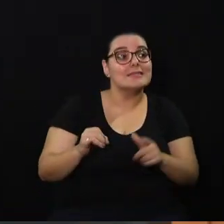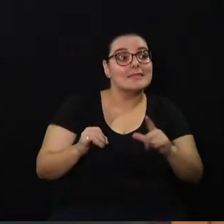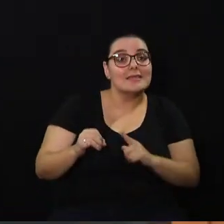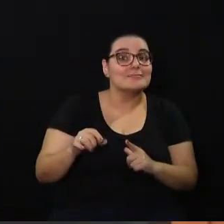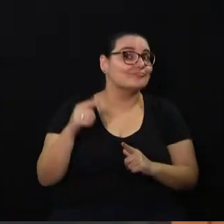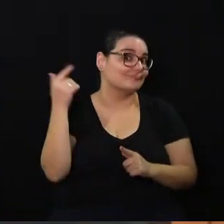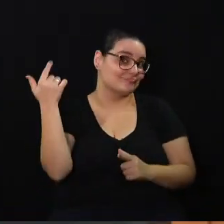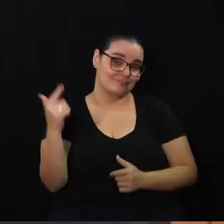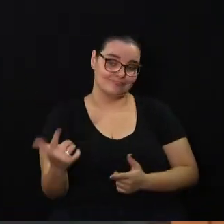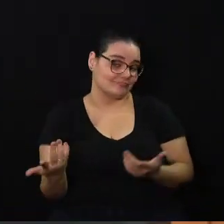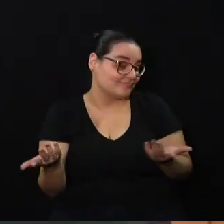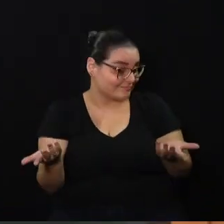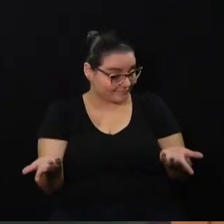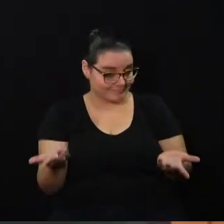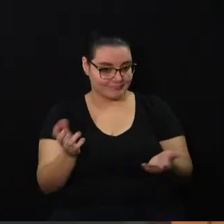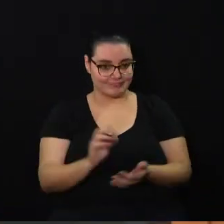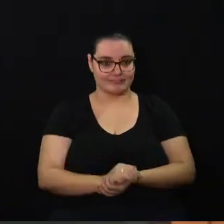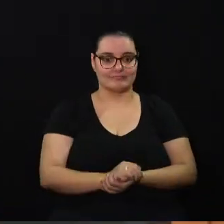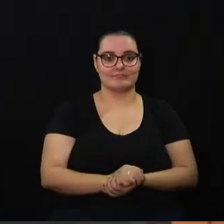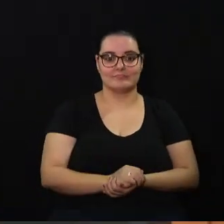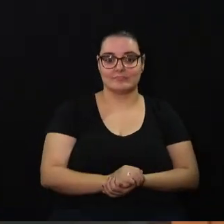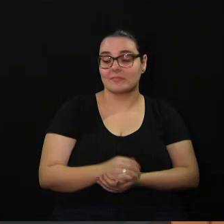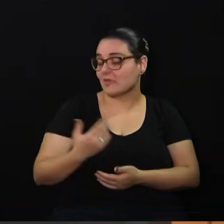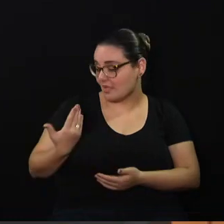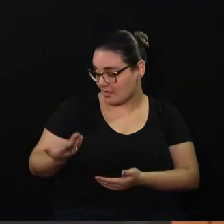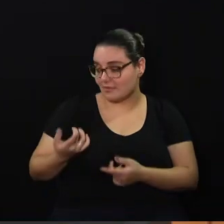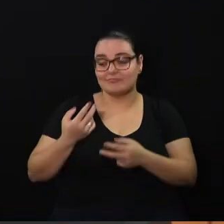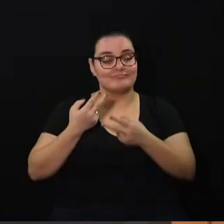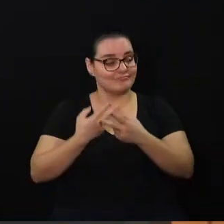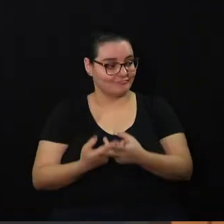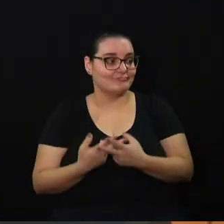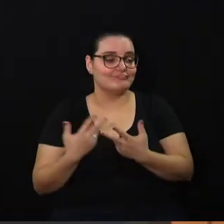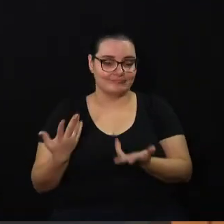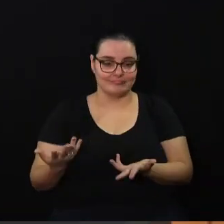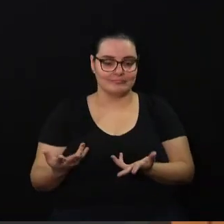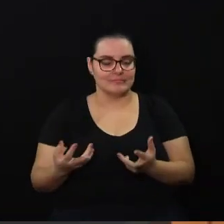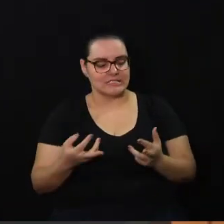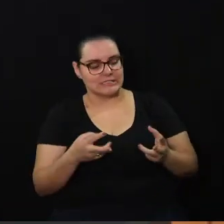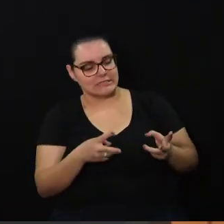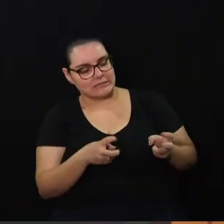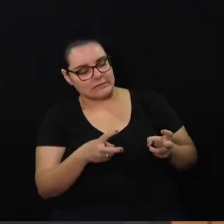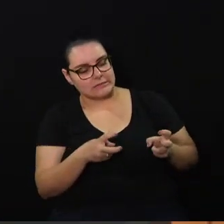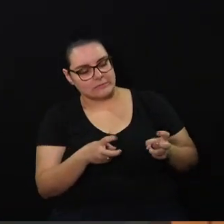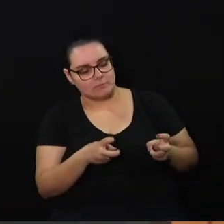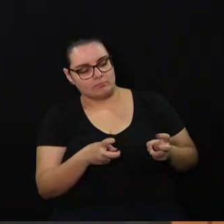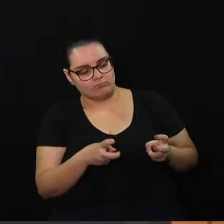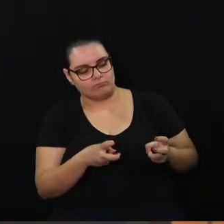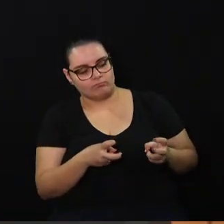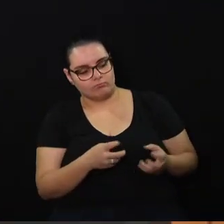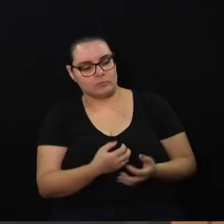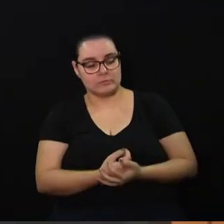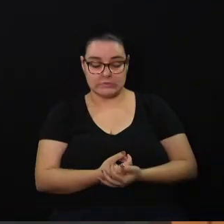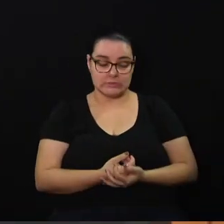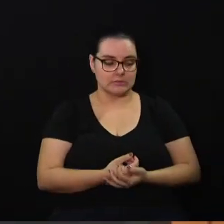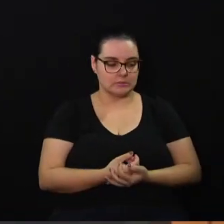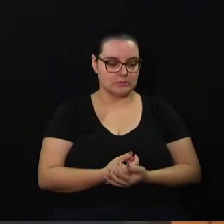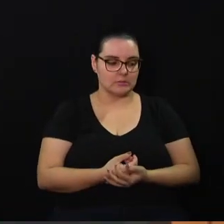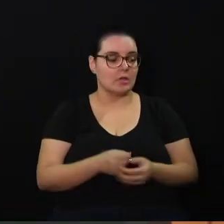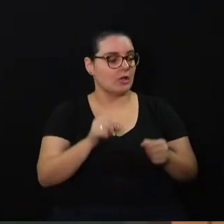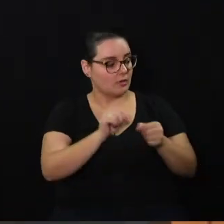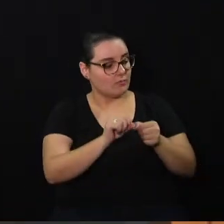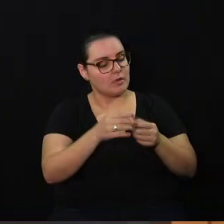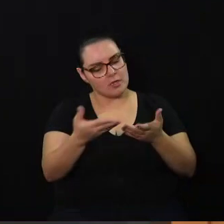e ela pacientemente é observou esse se mais nos conduziu precisamos nós